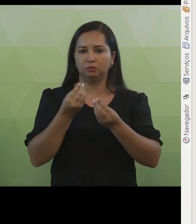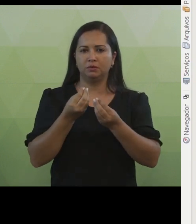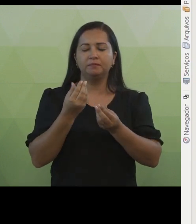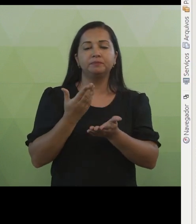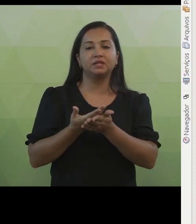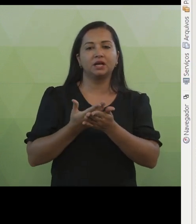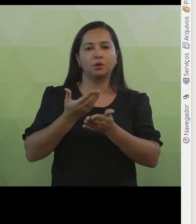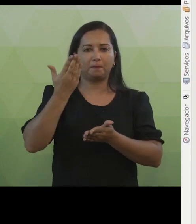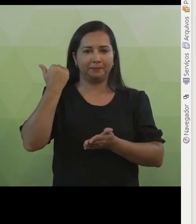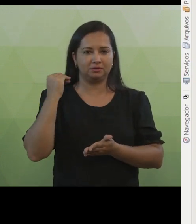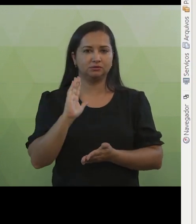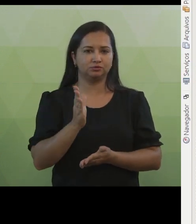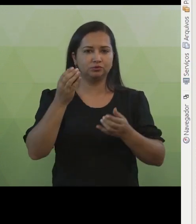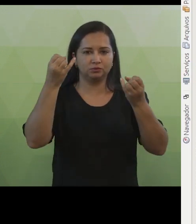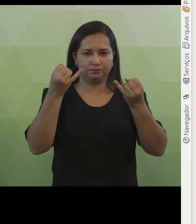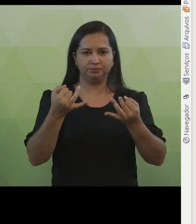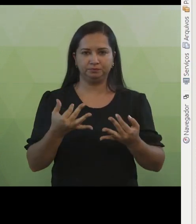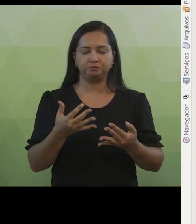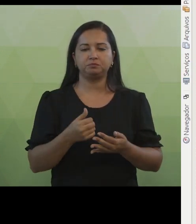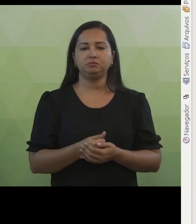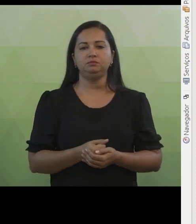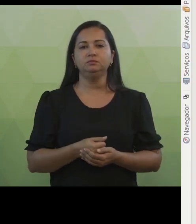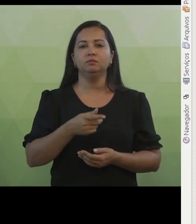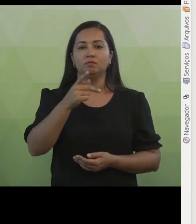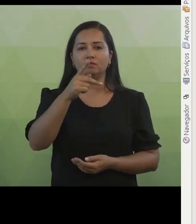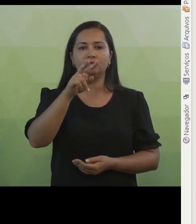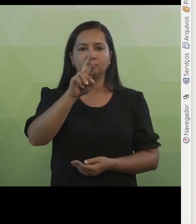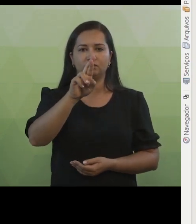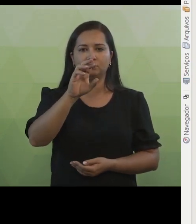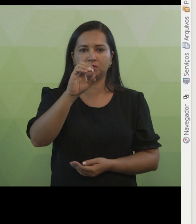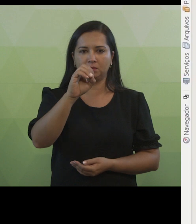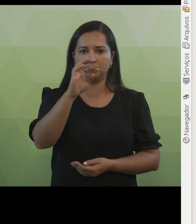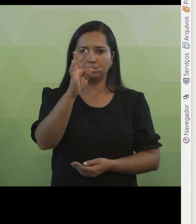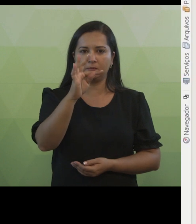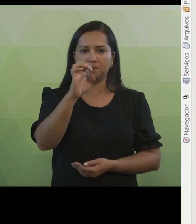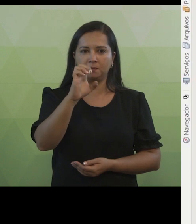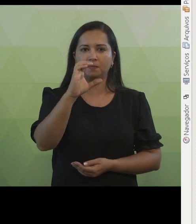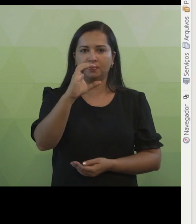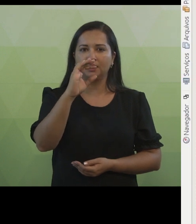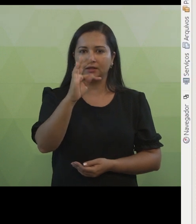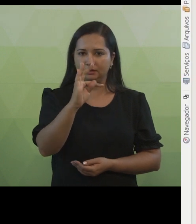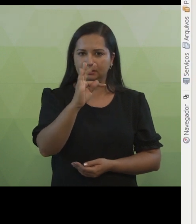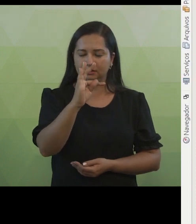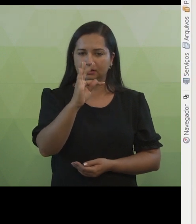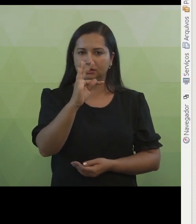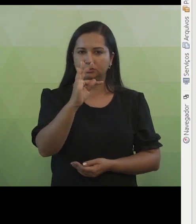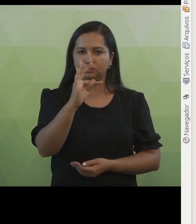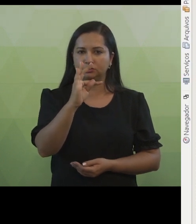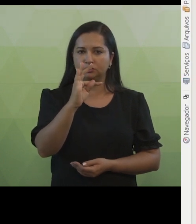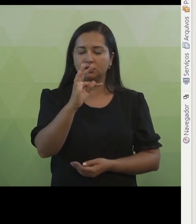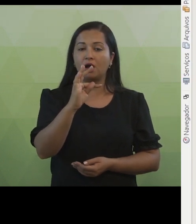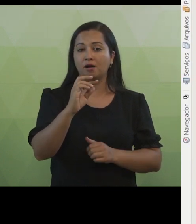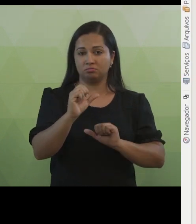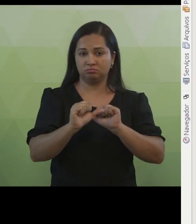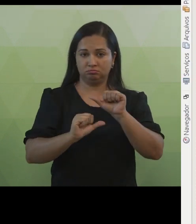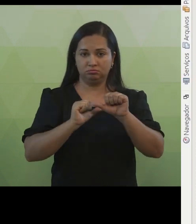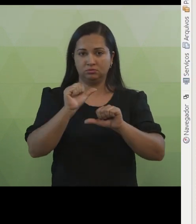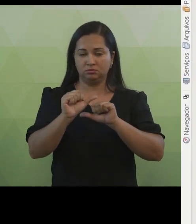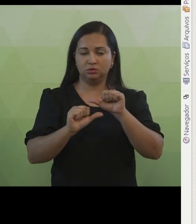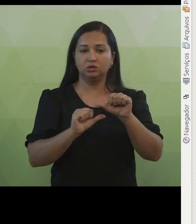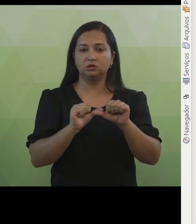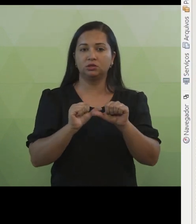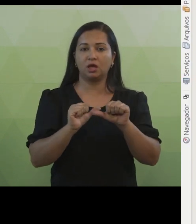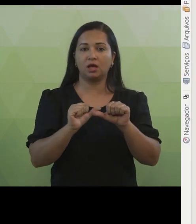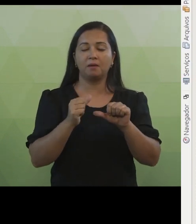Falamos disso na aula passada. Esse modificador ele só pode